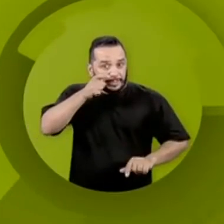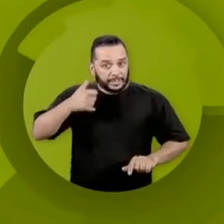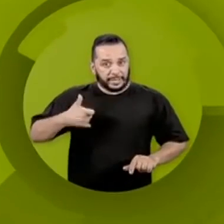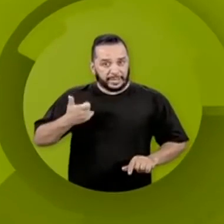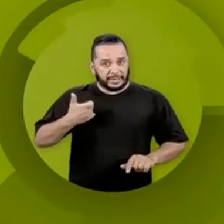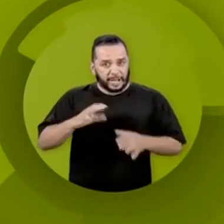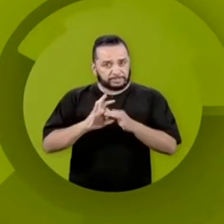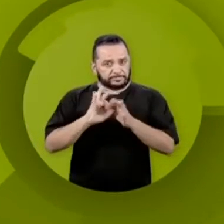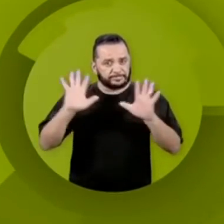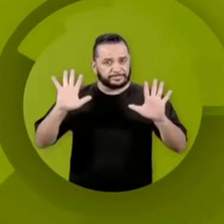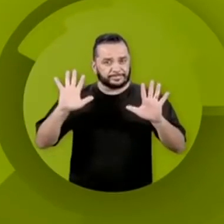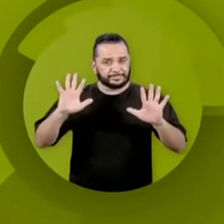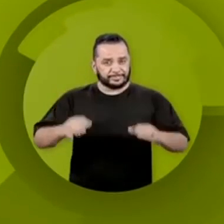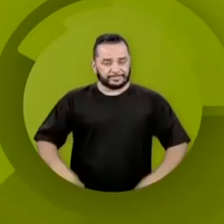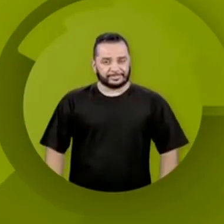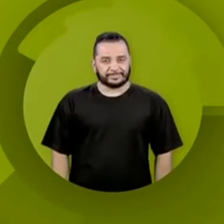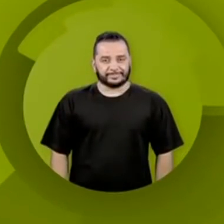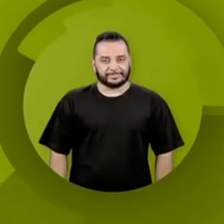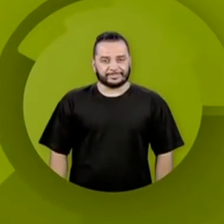livre para todos os públicos.